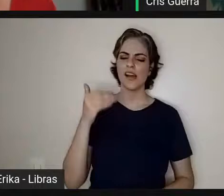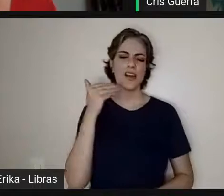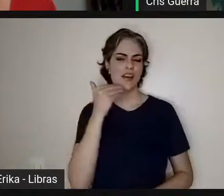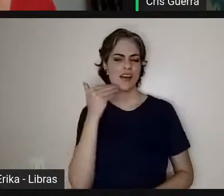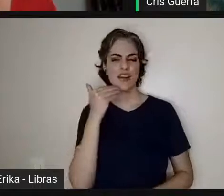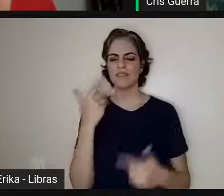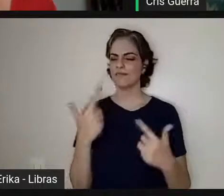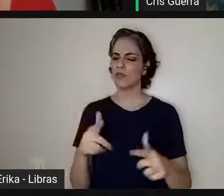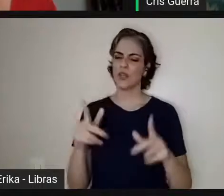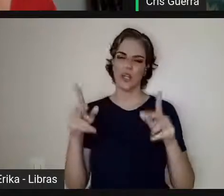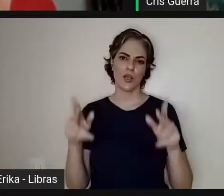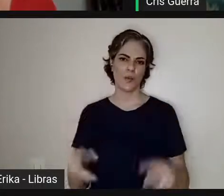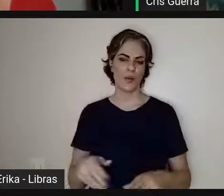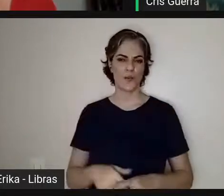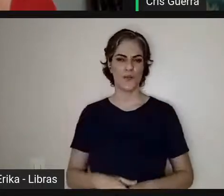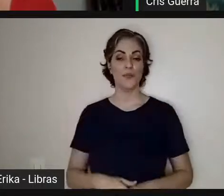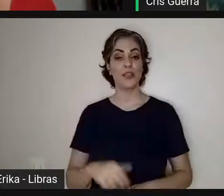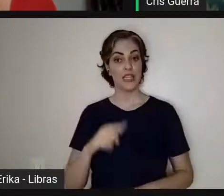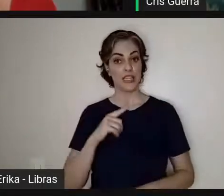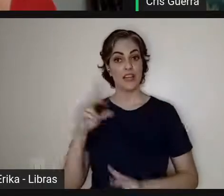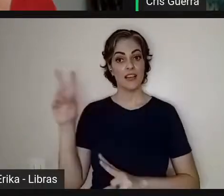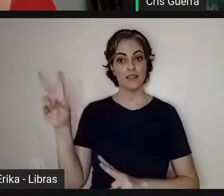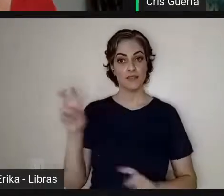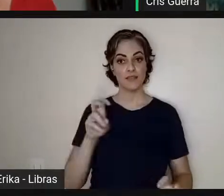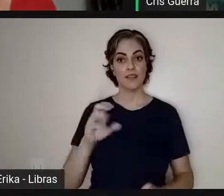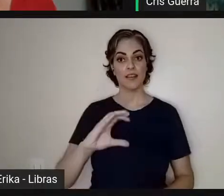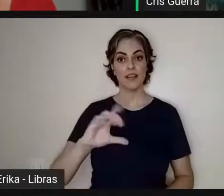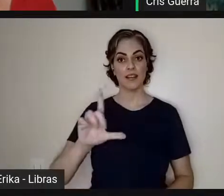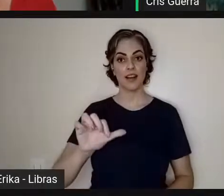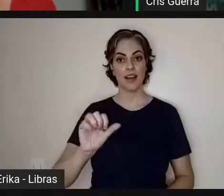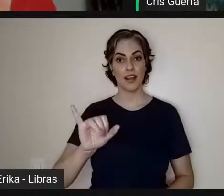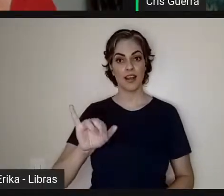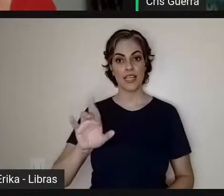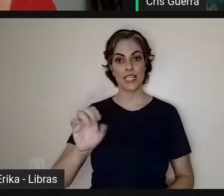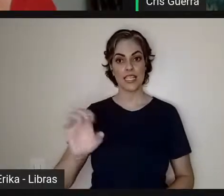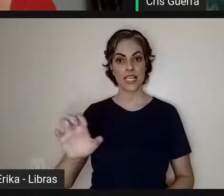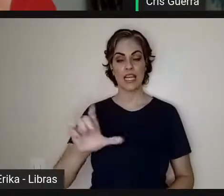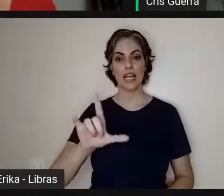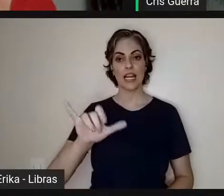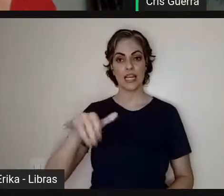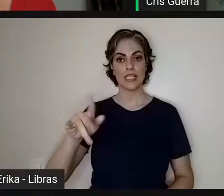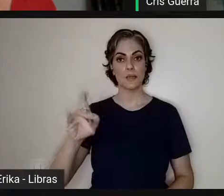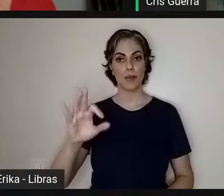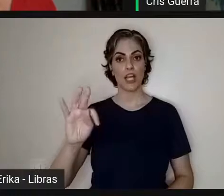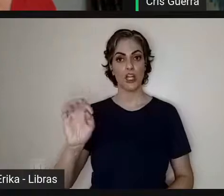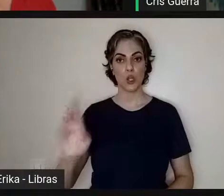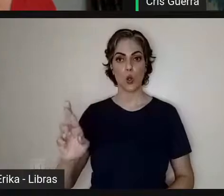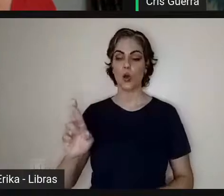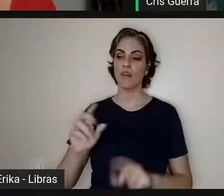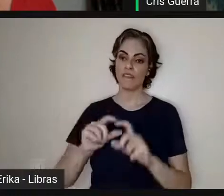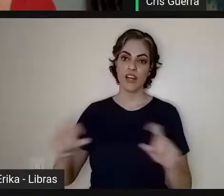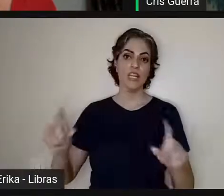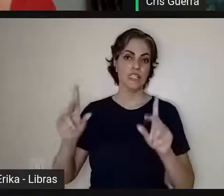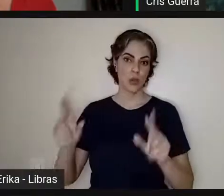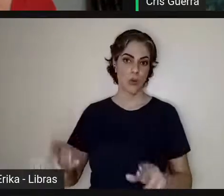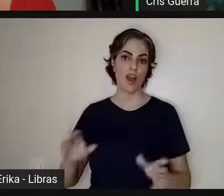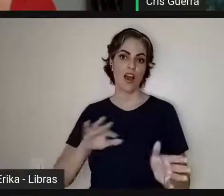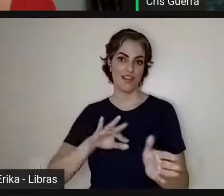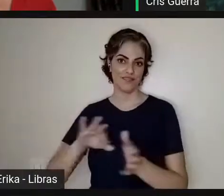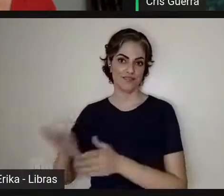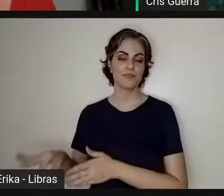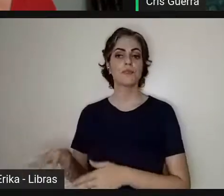a Clarice Lispector tem uma frase dessa, né? Então, eu tenho uma frase que fala exatamente isso, né?